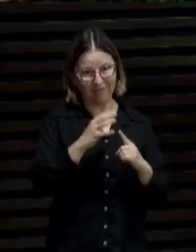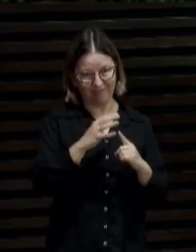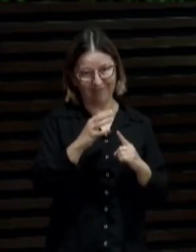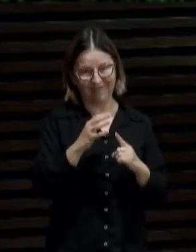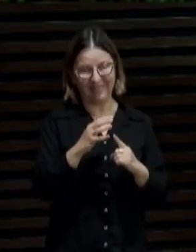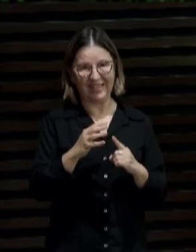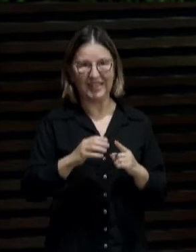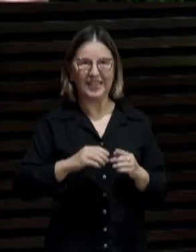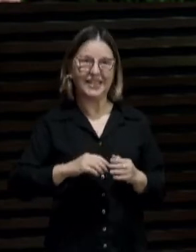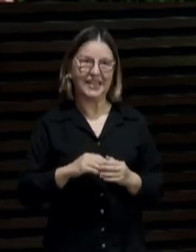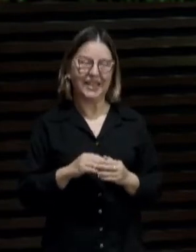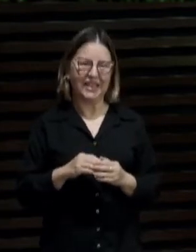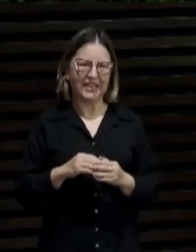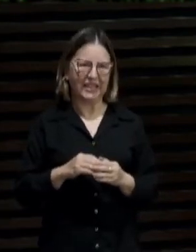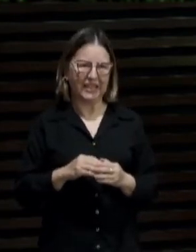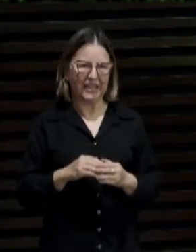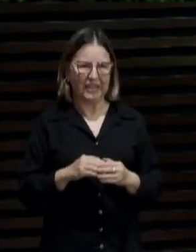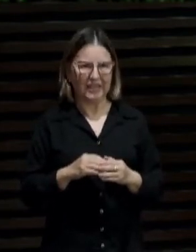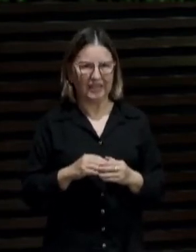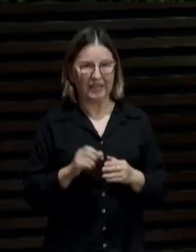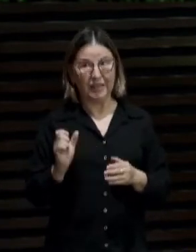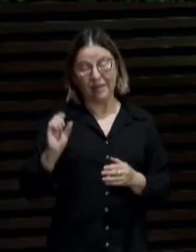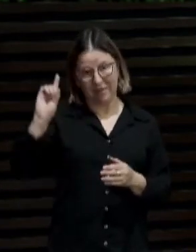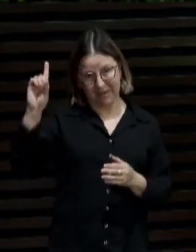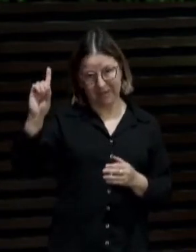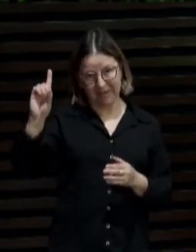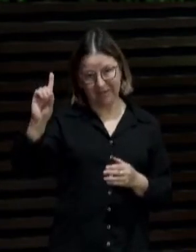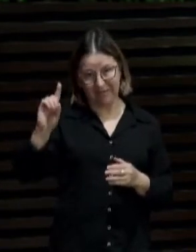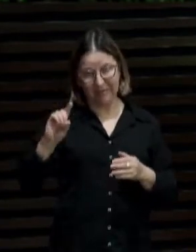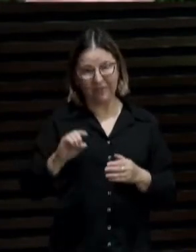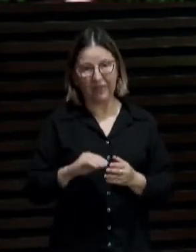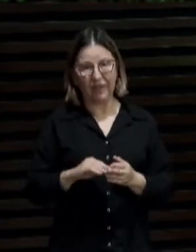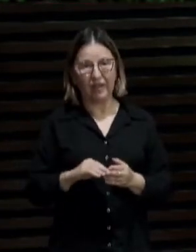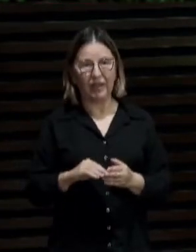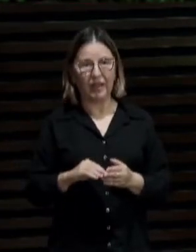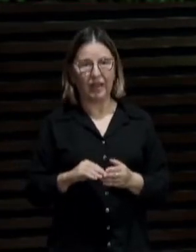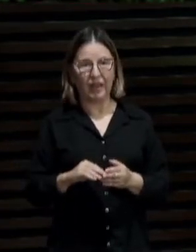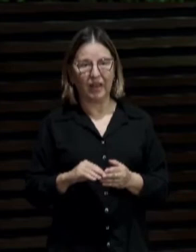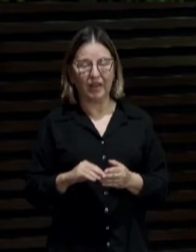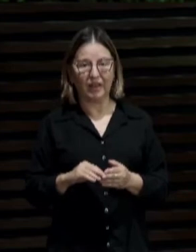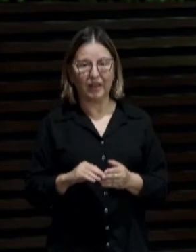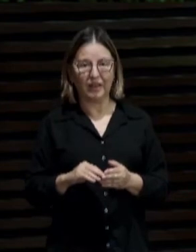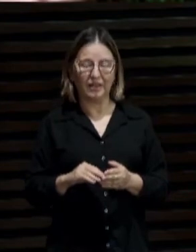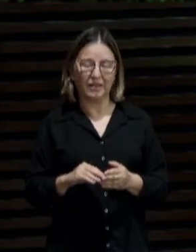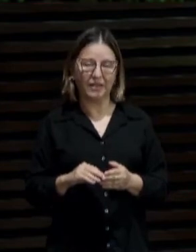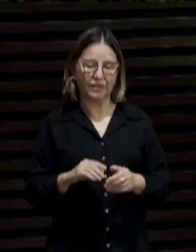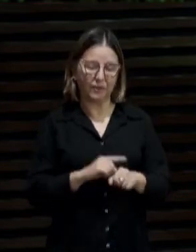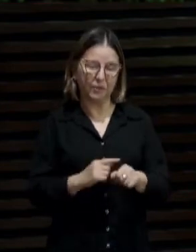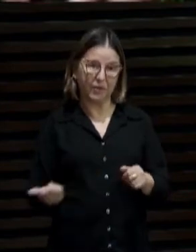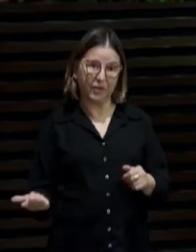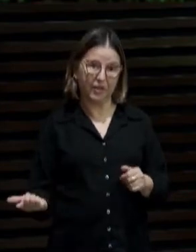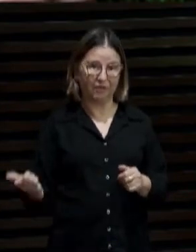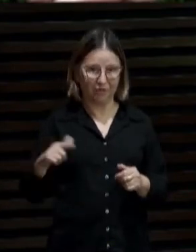carga, que conhece toda a tradição, e eles encontram a igreja gentilizada e falam, não, pera, tem alguma coisa errada